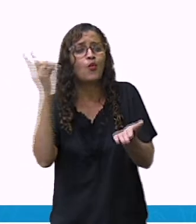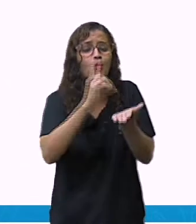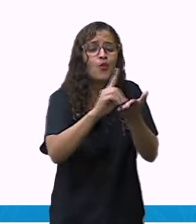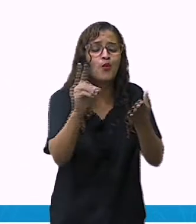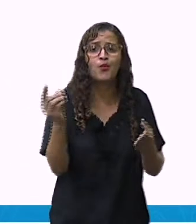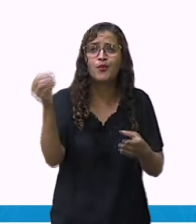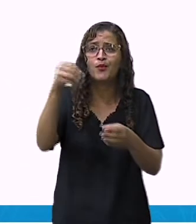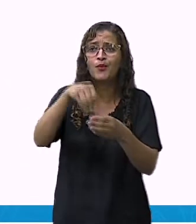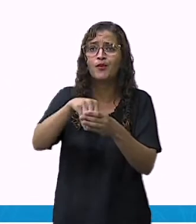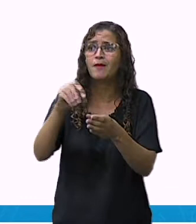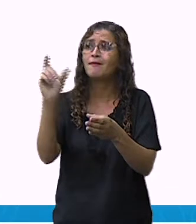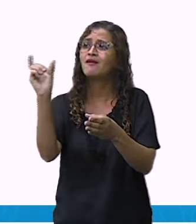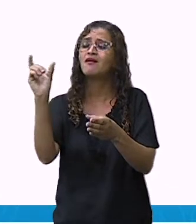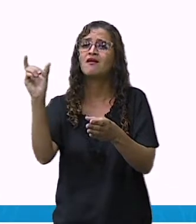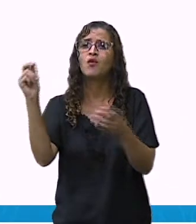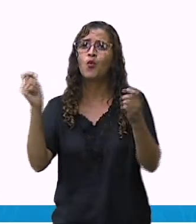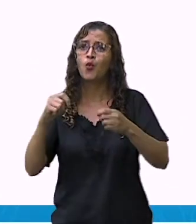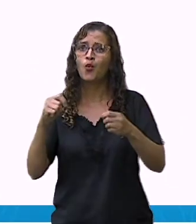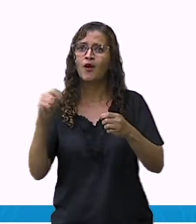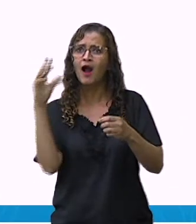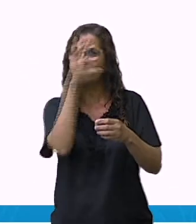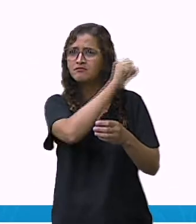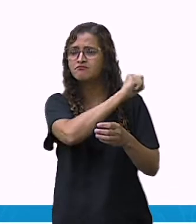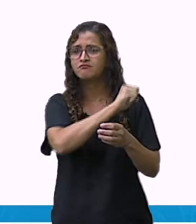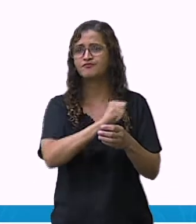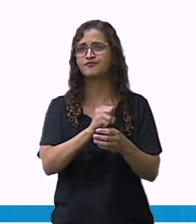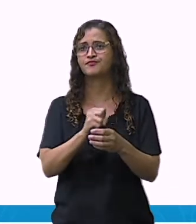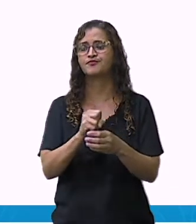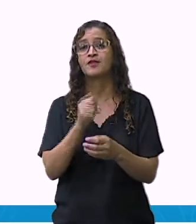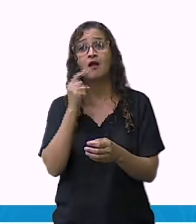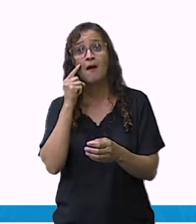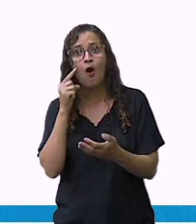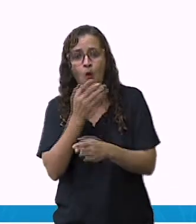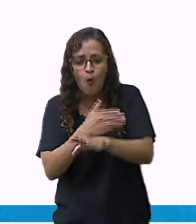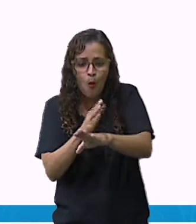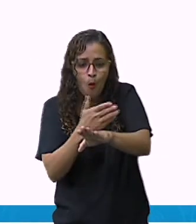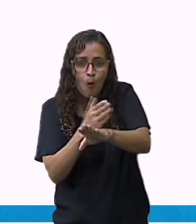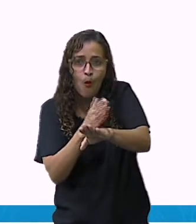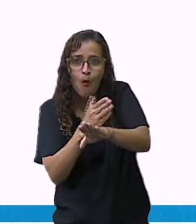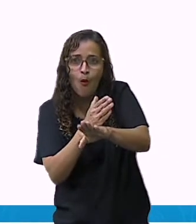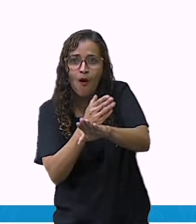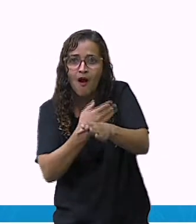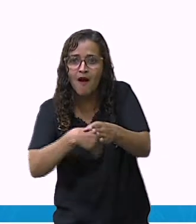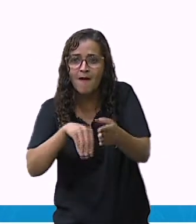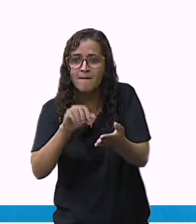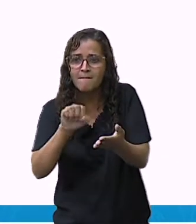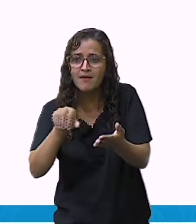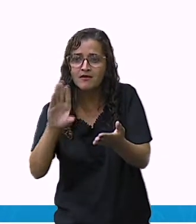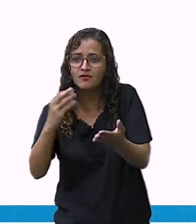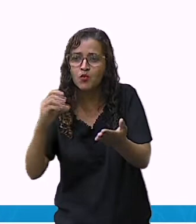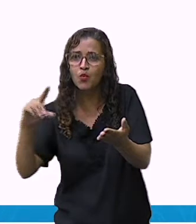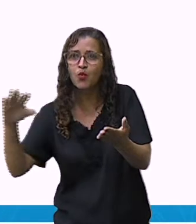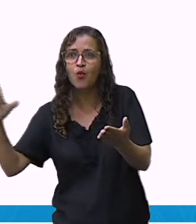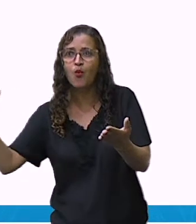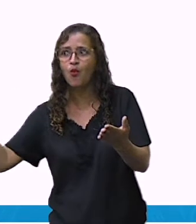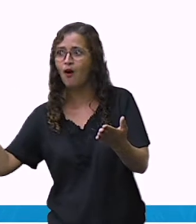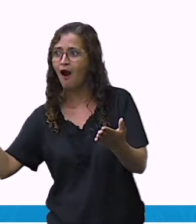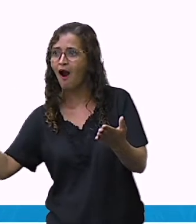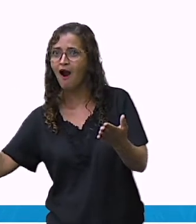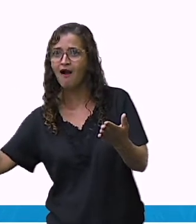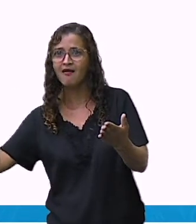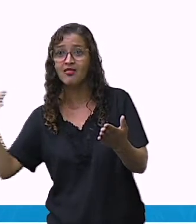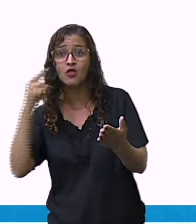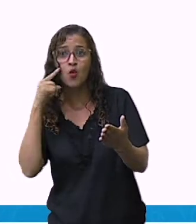a palavra com tanta rapidez. Quando você domina a ordem alfabética, se eu estou procurando a